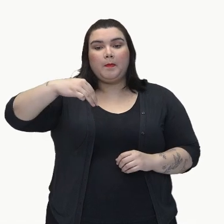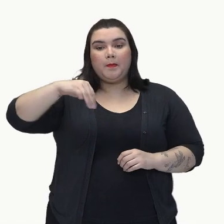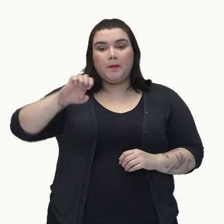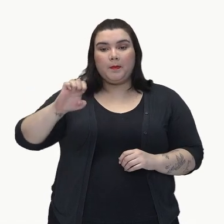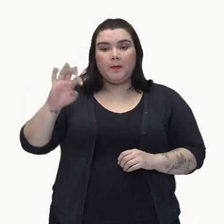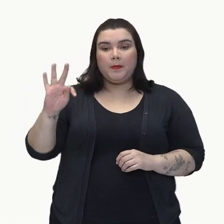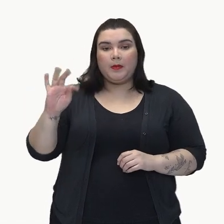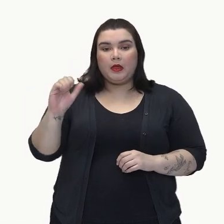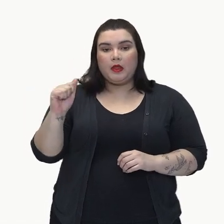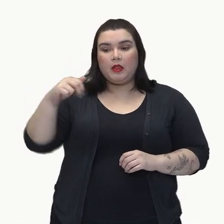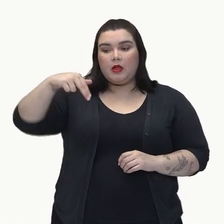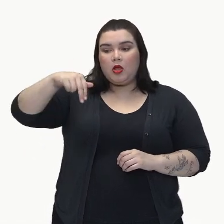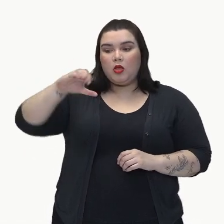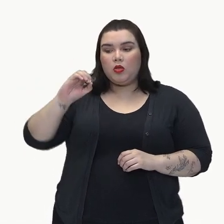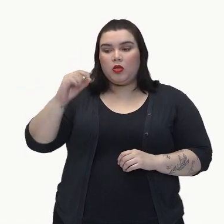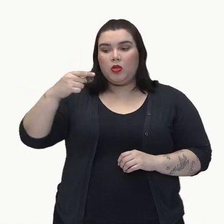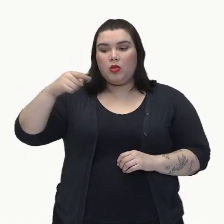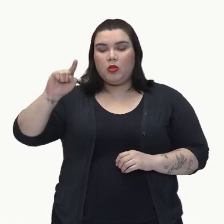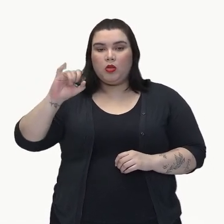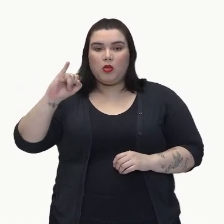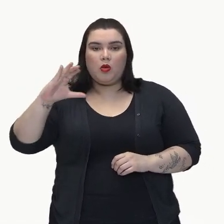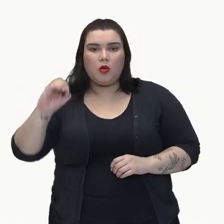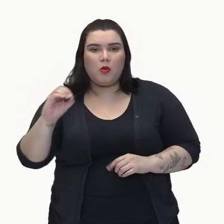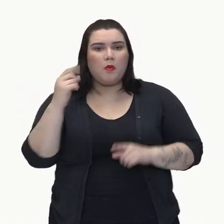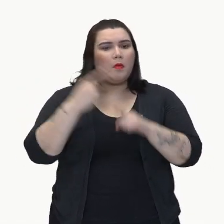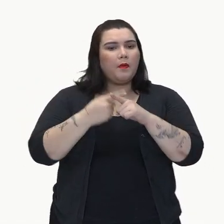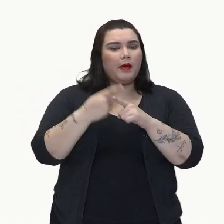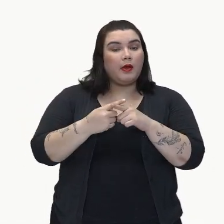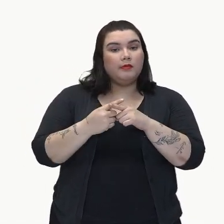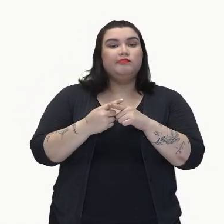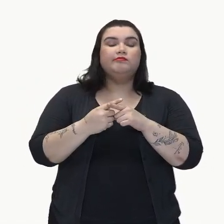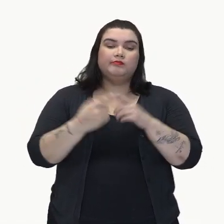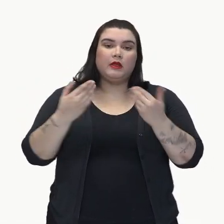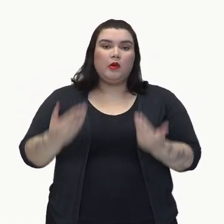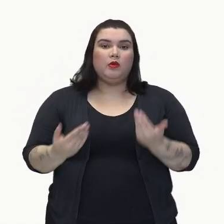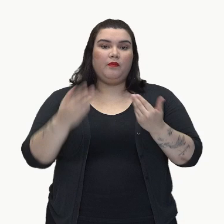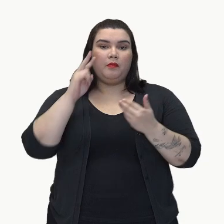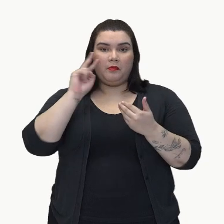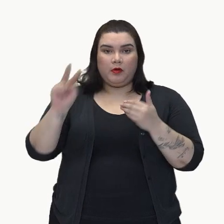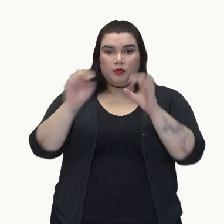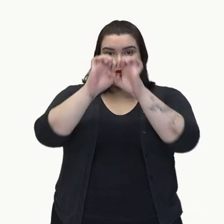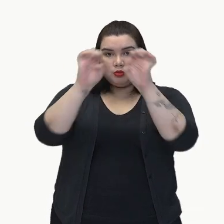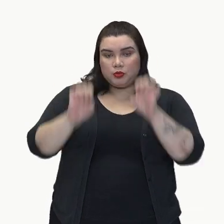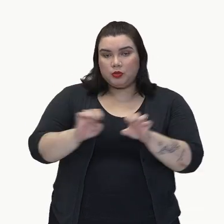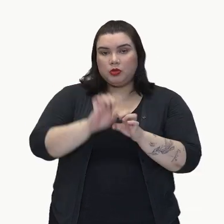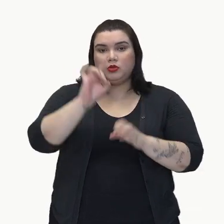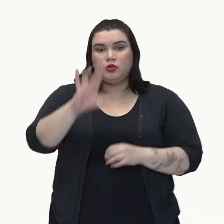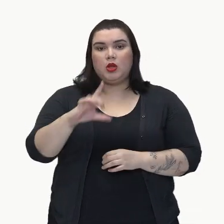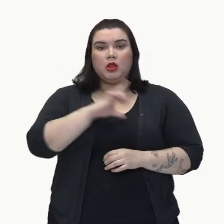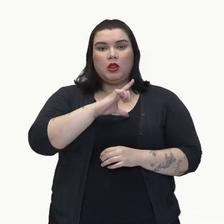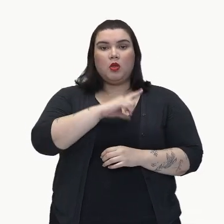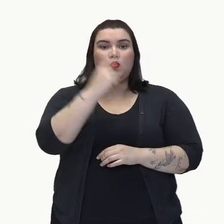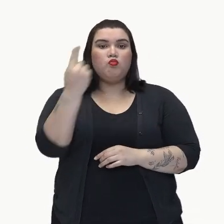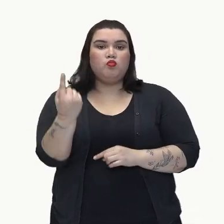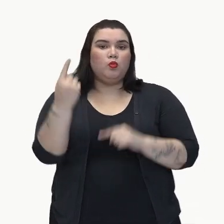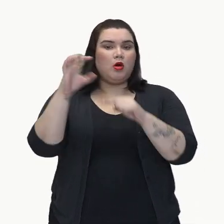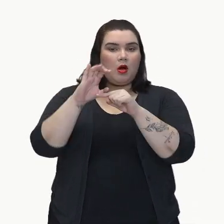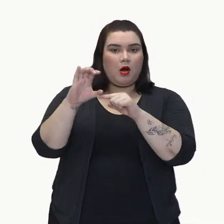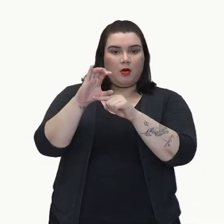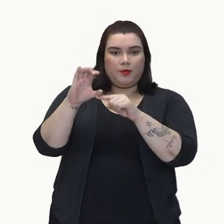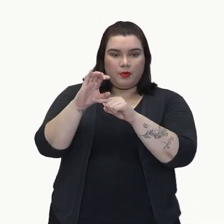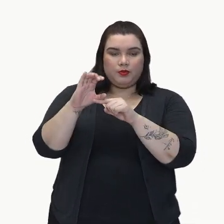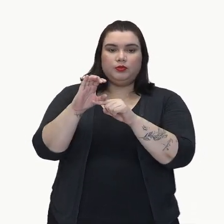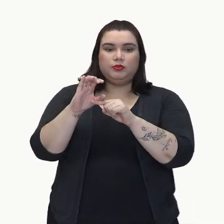só tem 1 carbono. Então, o prefixo para 1 carbono é met, só tem ligação simples, e a